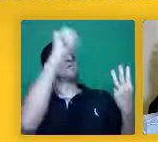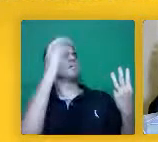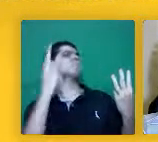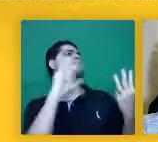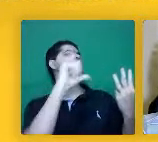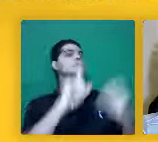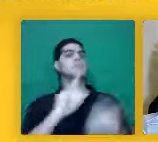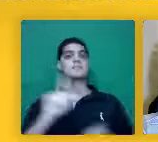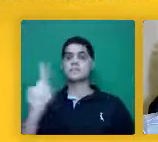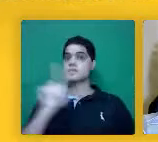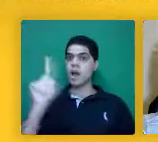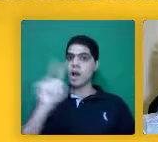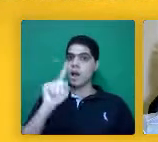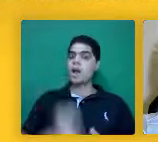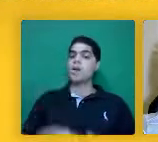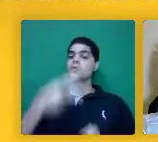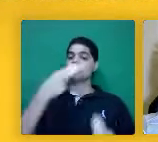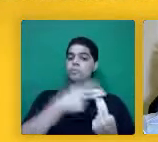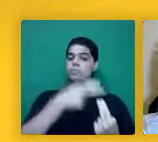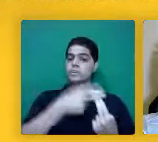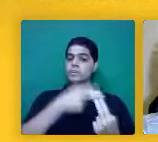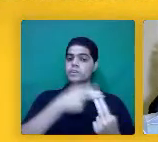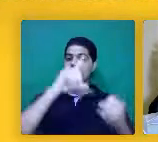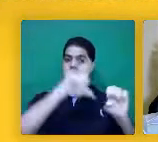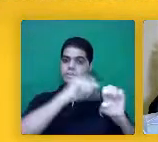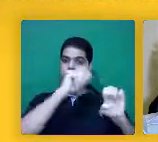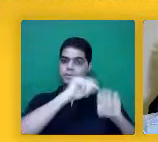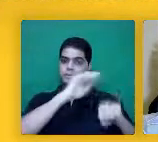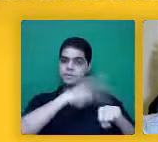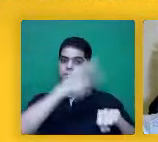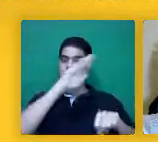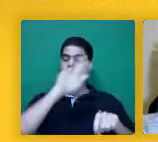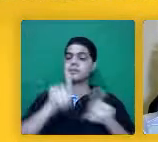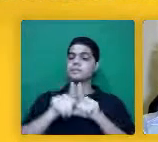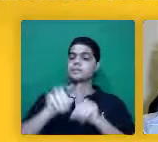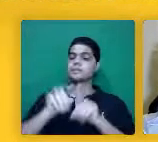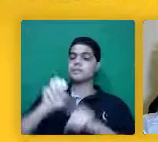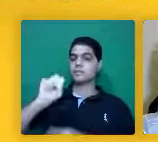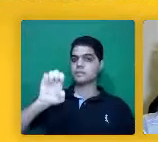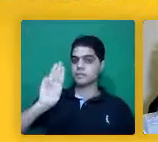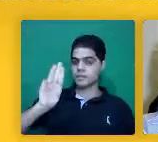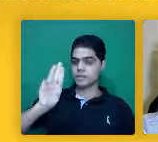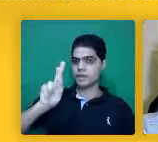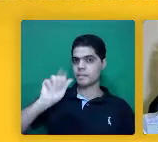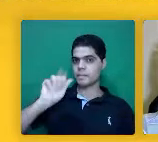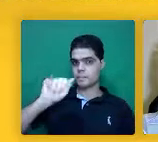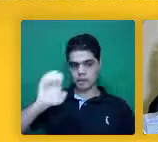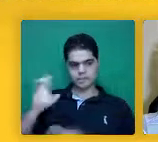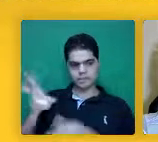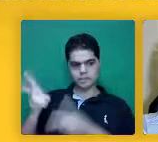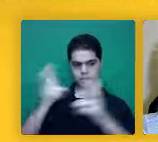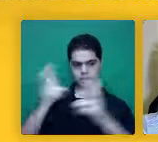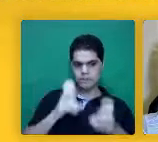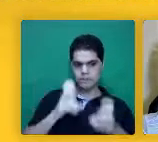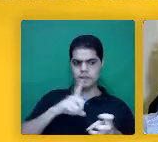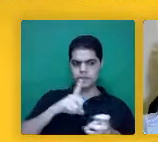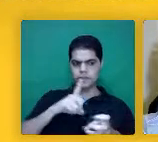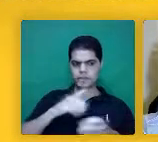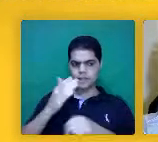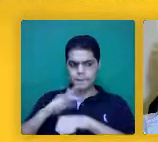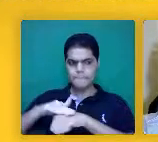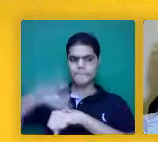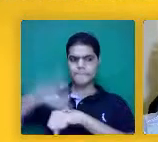do Sebrae, o IF Mais Empreendedor, vai buscar projetos que sejam viáveis, que sejam projetos que possam ser aplicados. Então, às